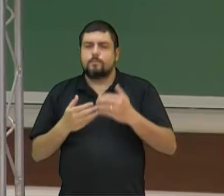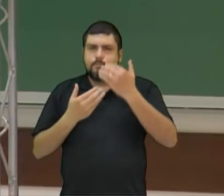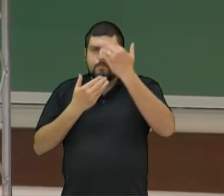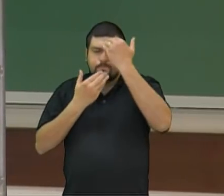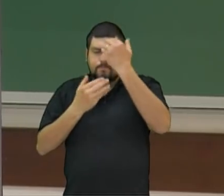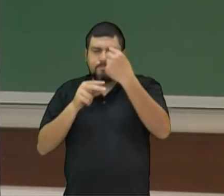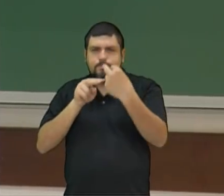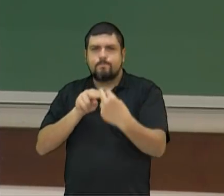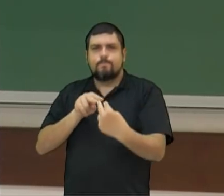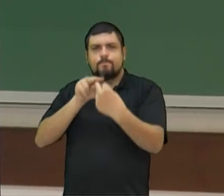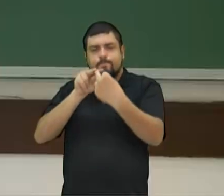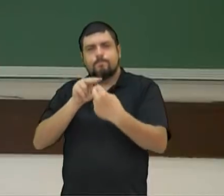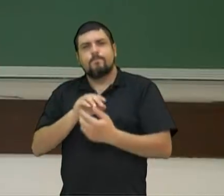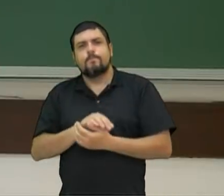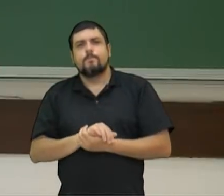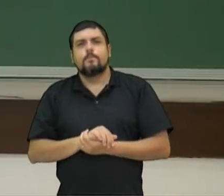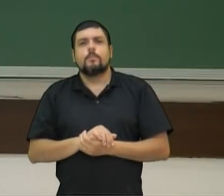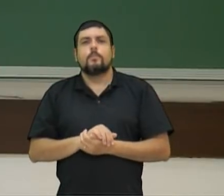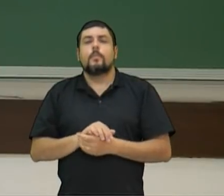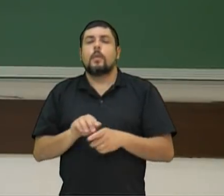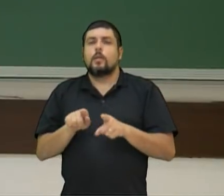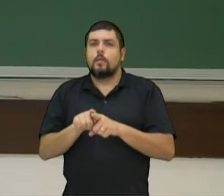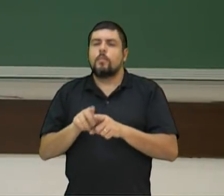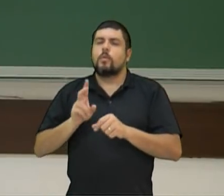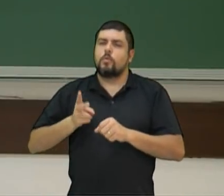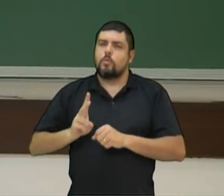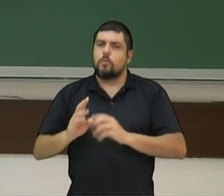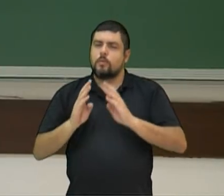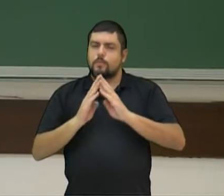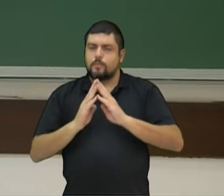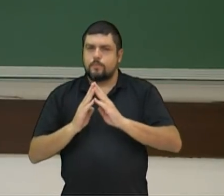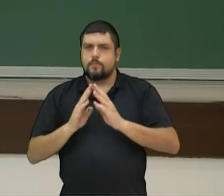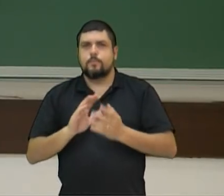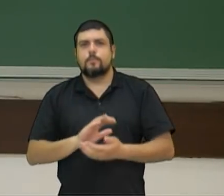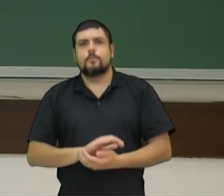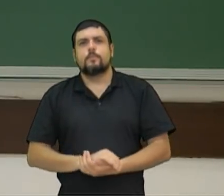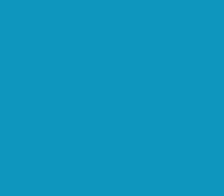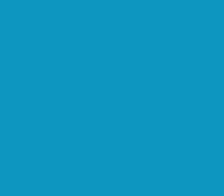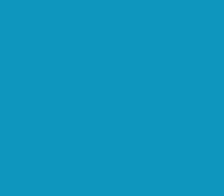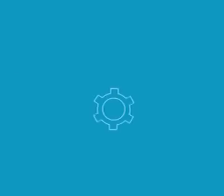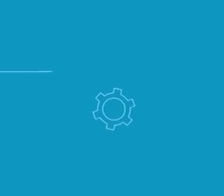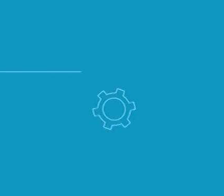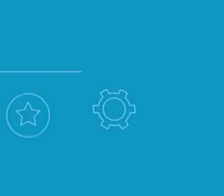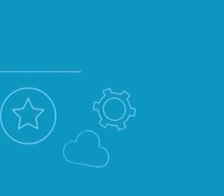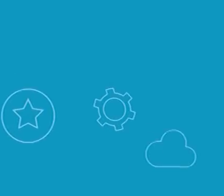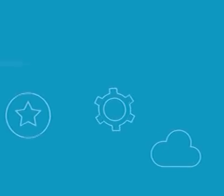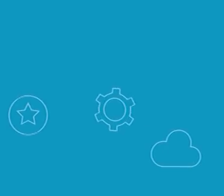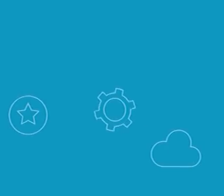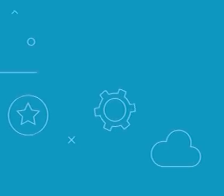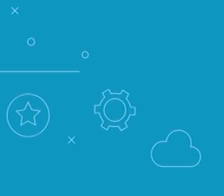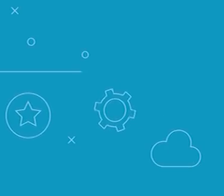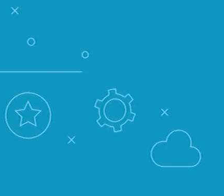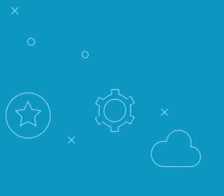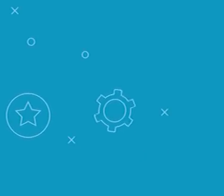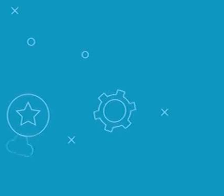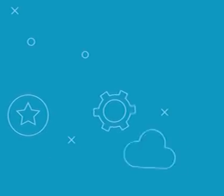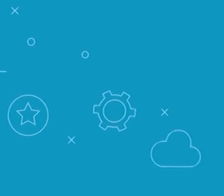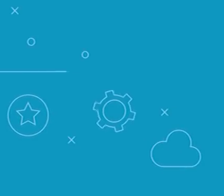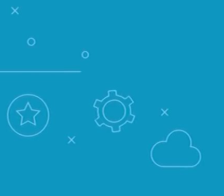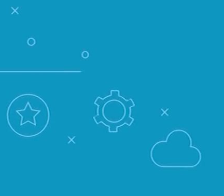pela participação de todos e continuem em casa se puderem.